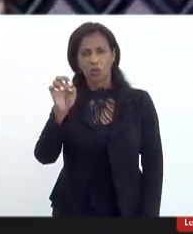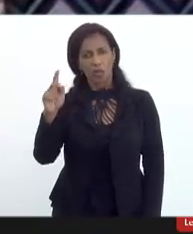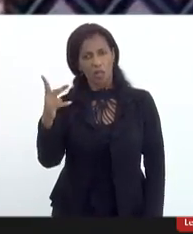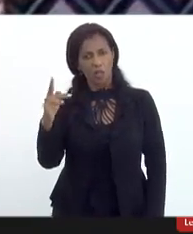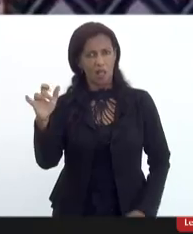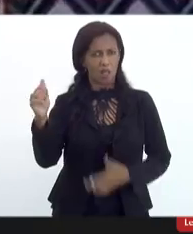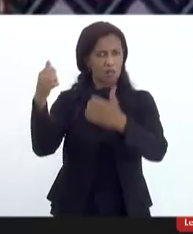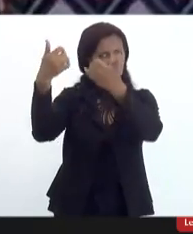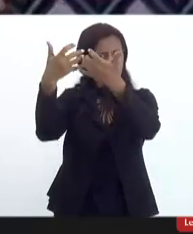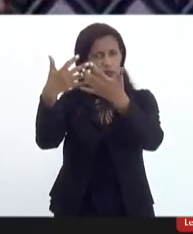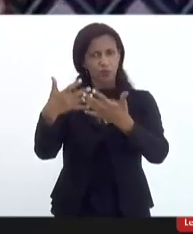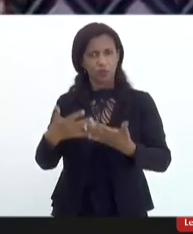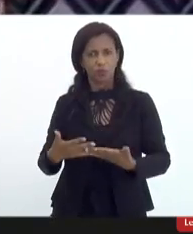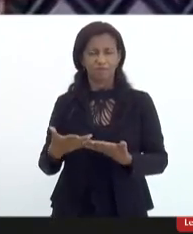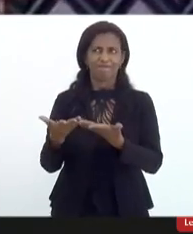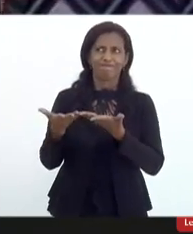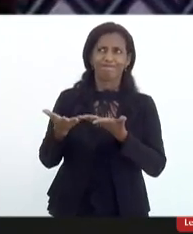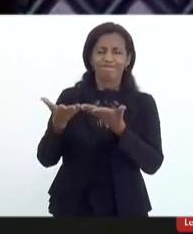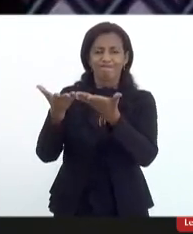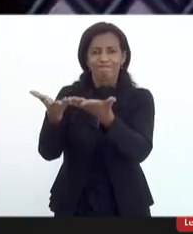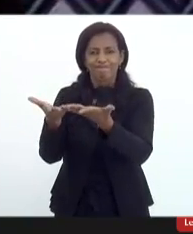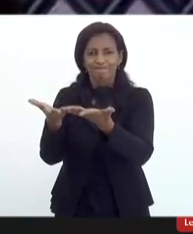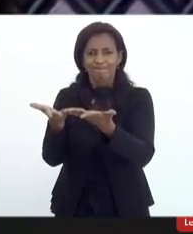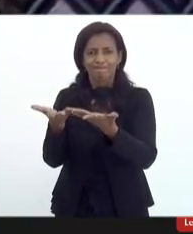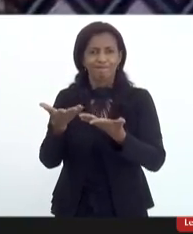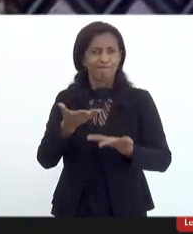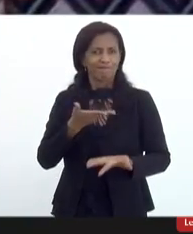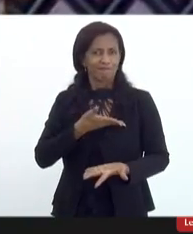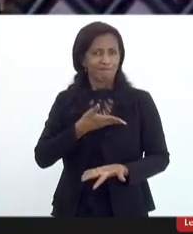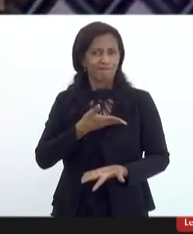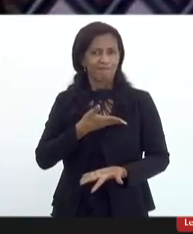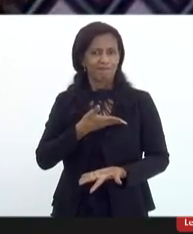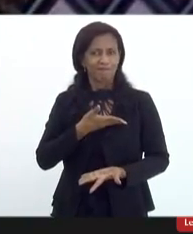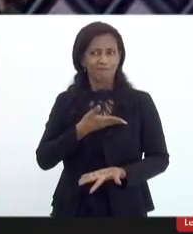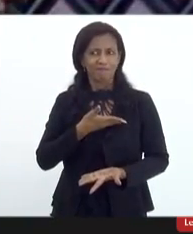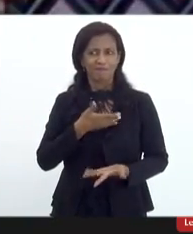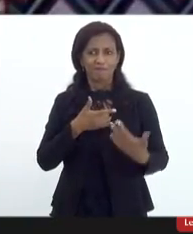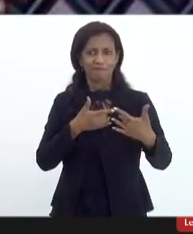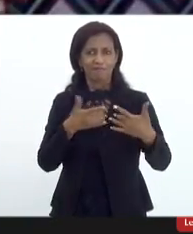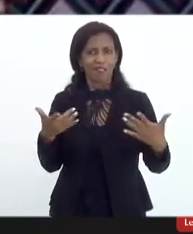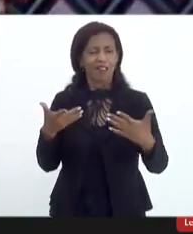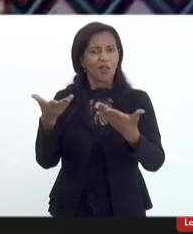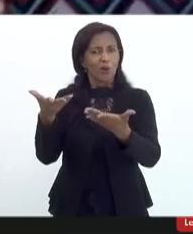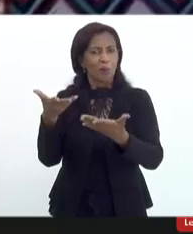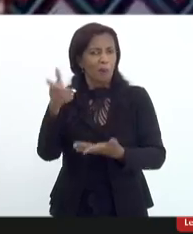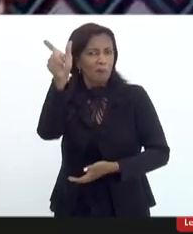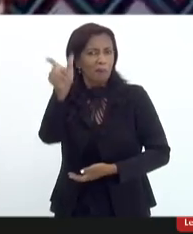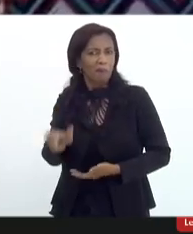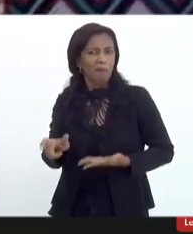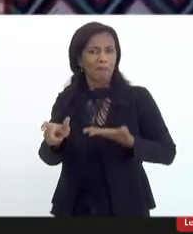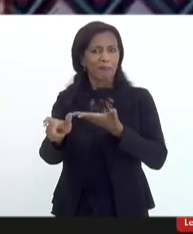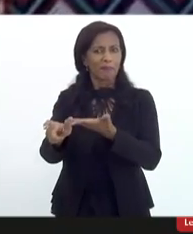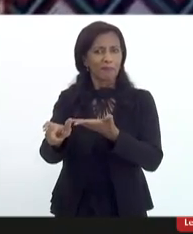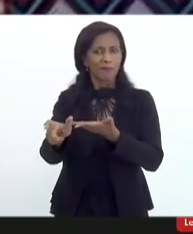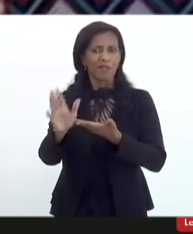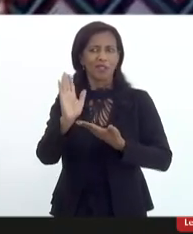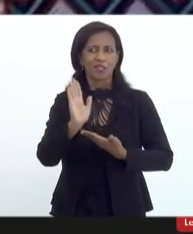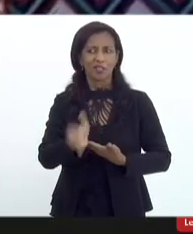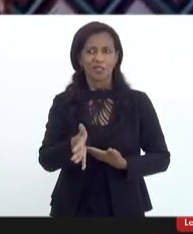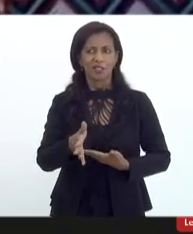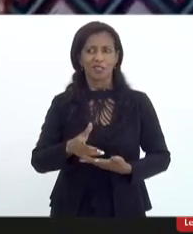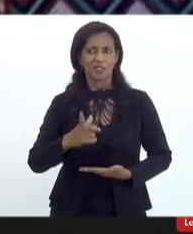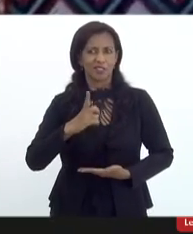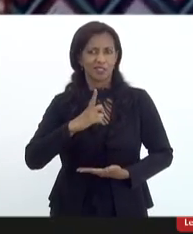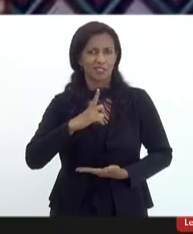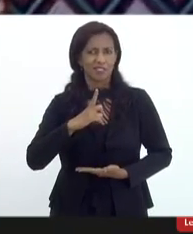Né? Além de ser uma queridíssima, né, uma figura que já